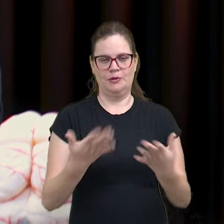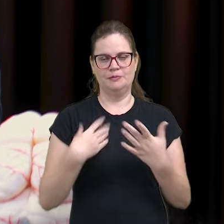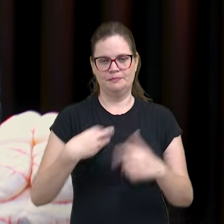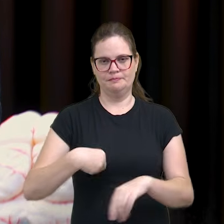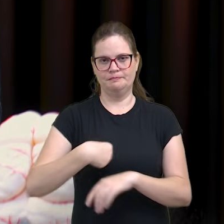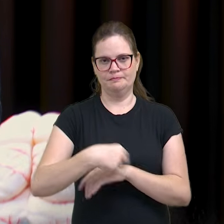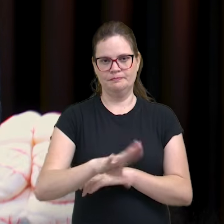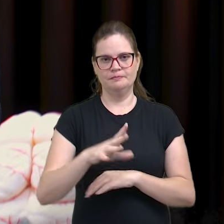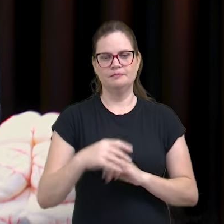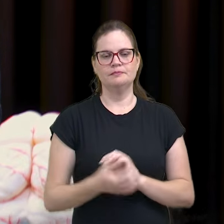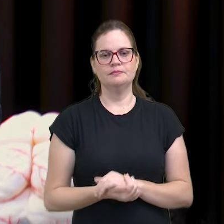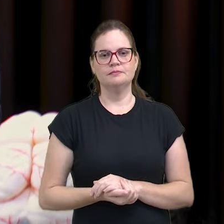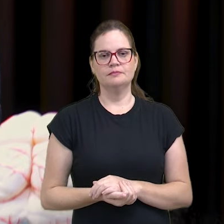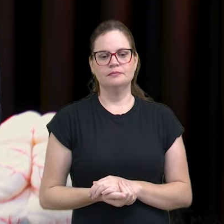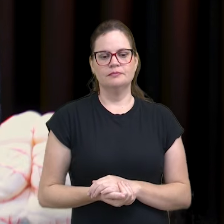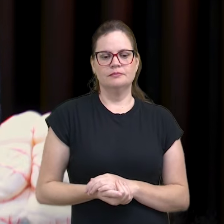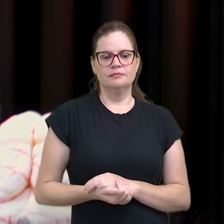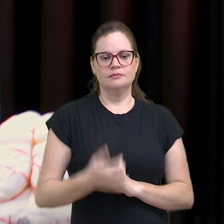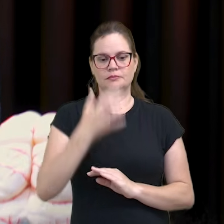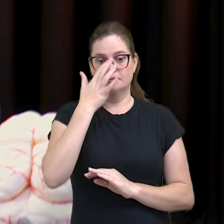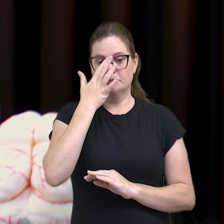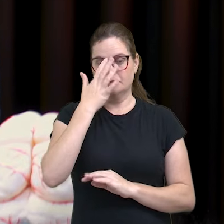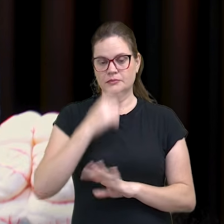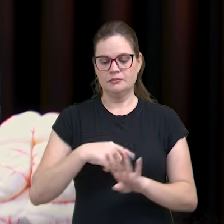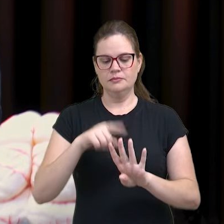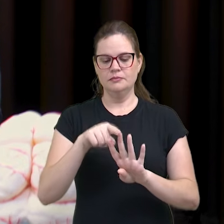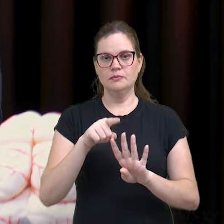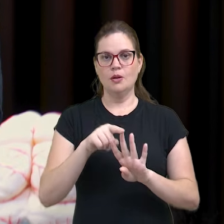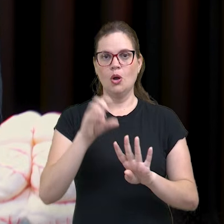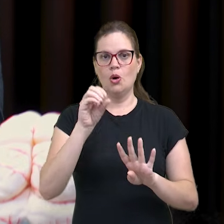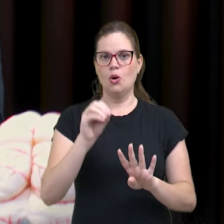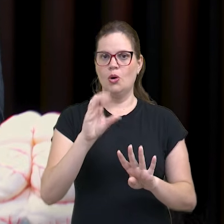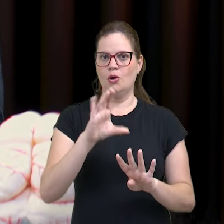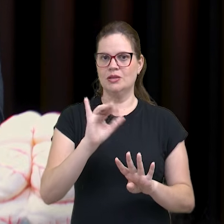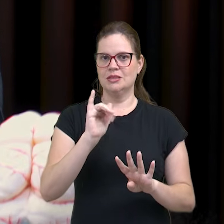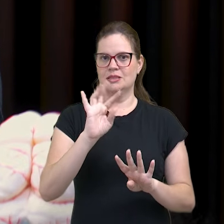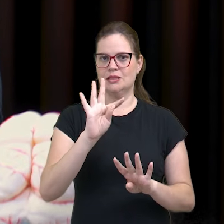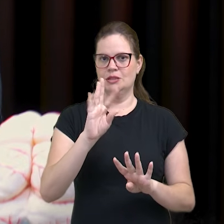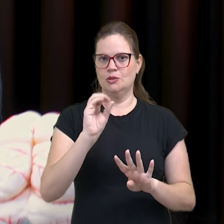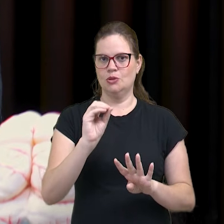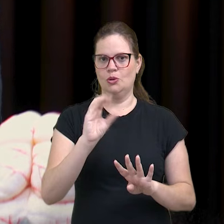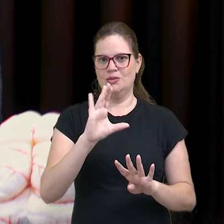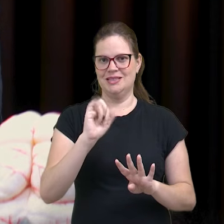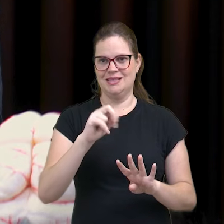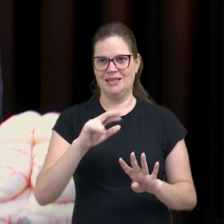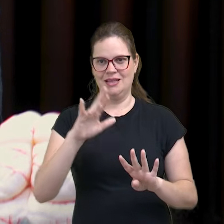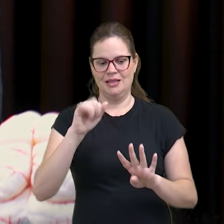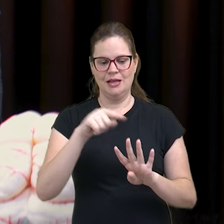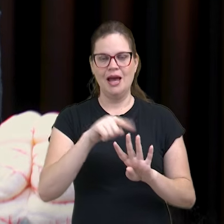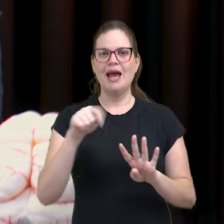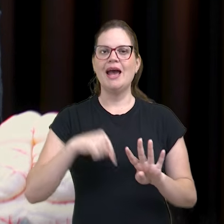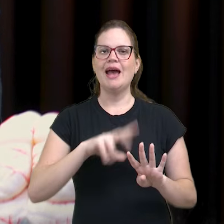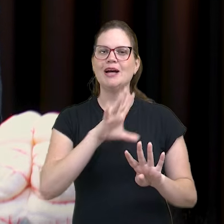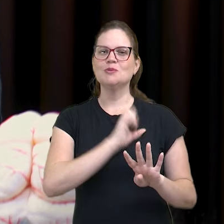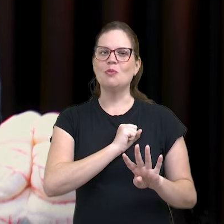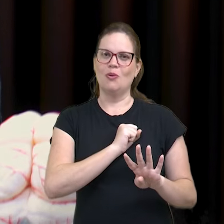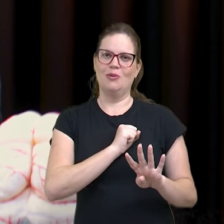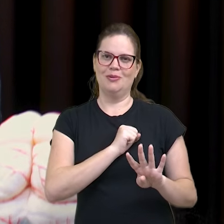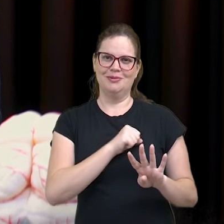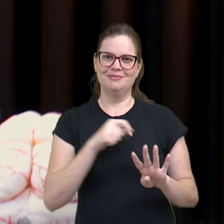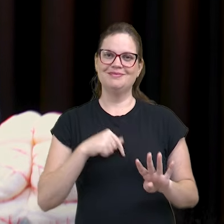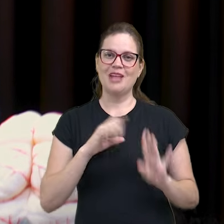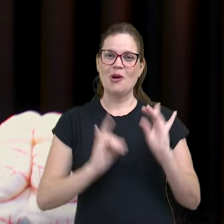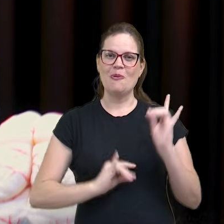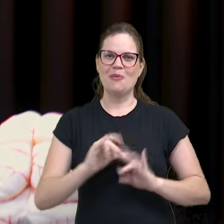hormônio que eu gostaria de compartilhar é a ocitocina. A ocitocina é muito conhecida, muito famosa, por ser considerada o hormônio